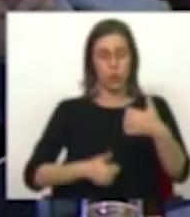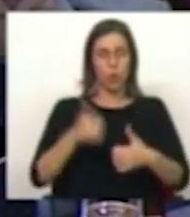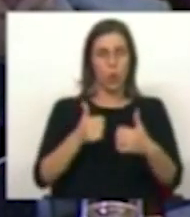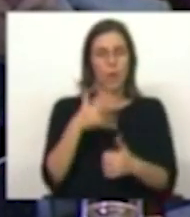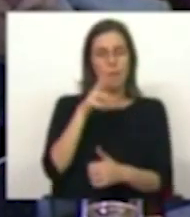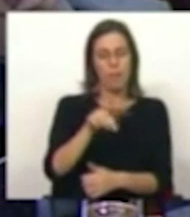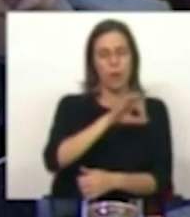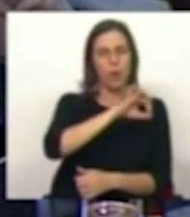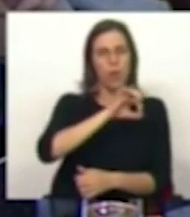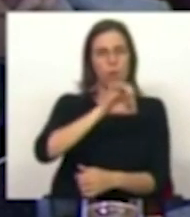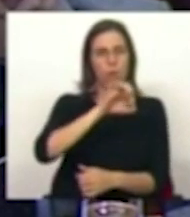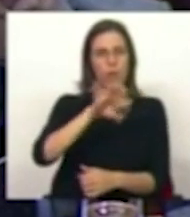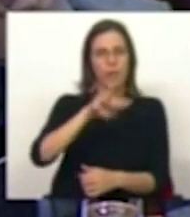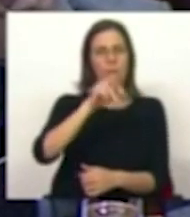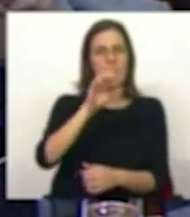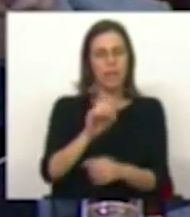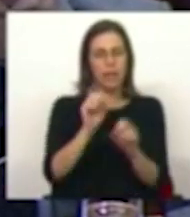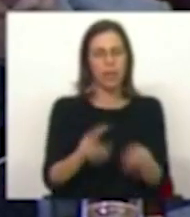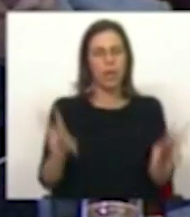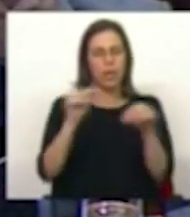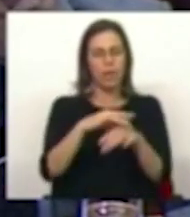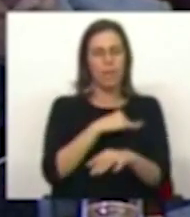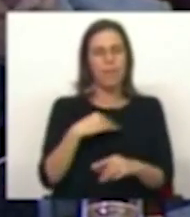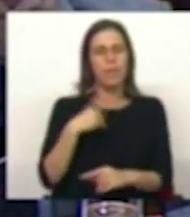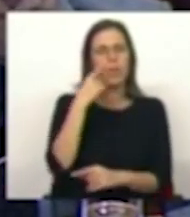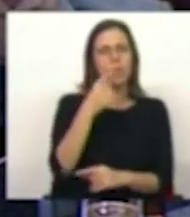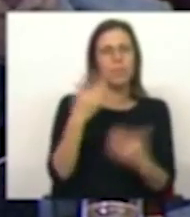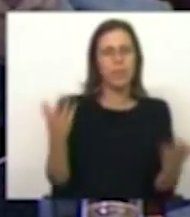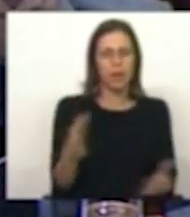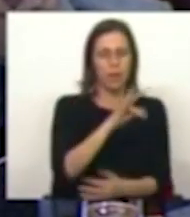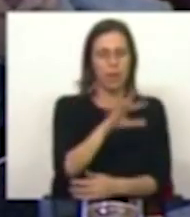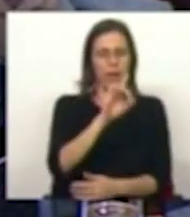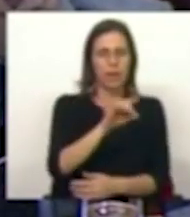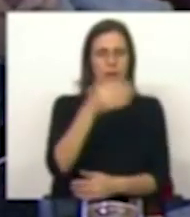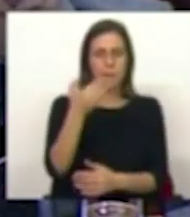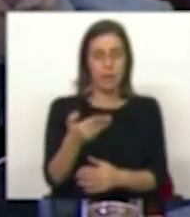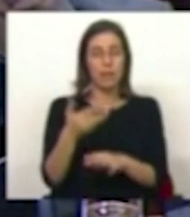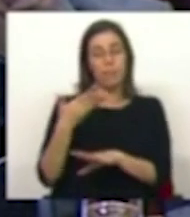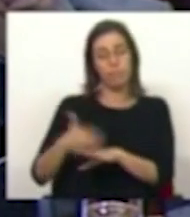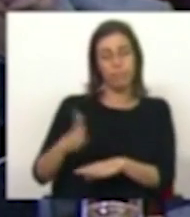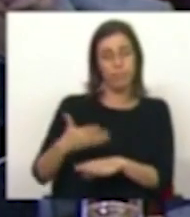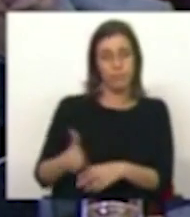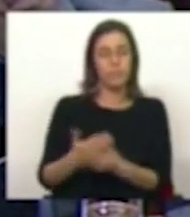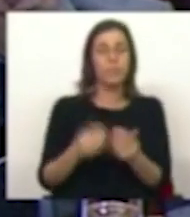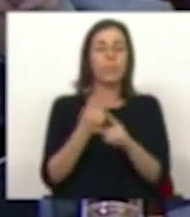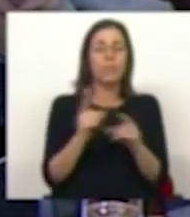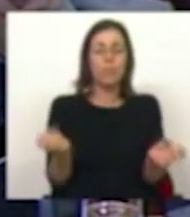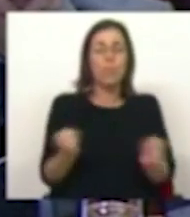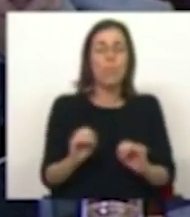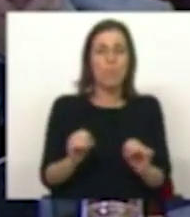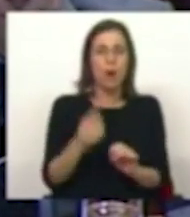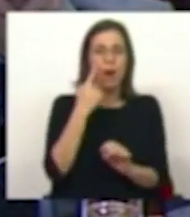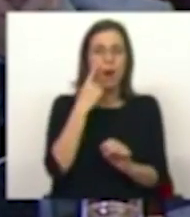para 1.830 novos médicos especialistas e 467 ficaram de fora por falta